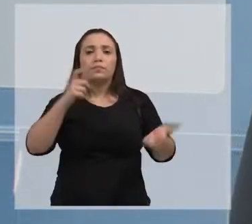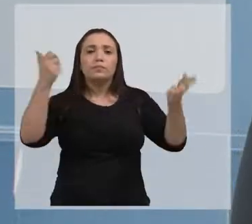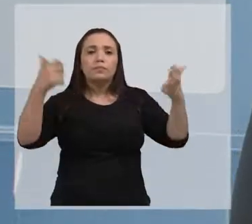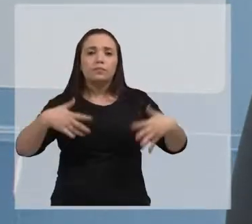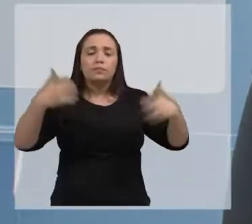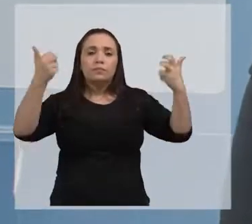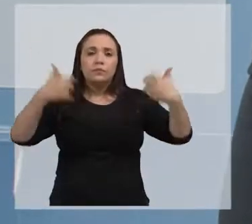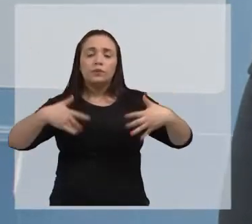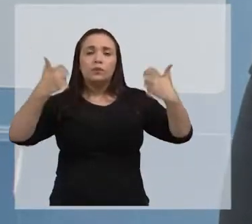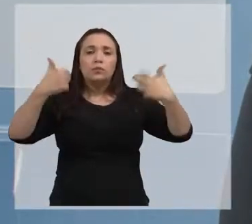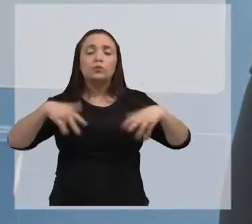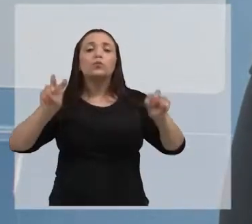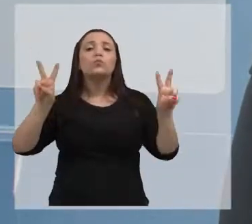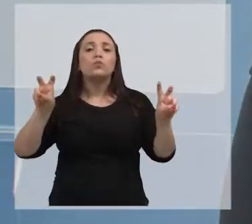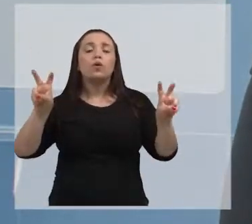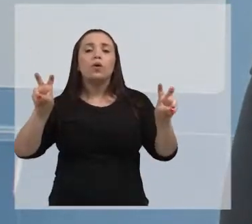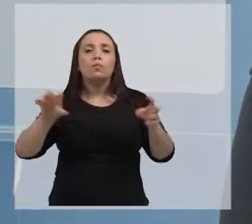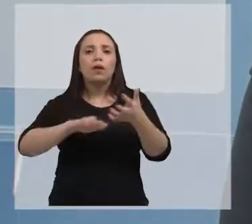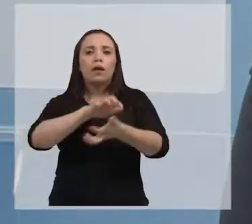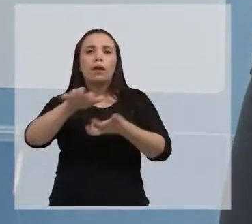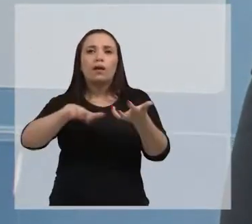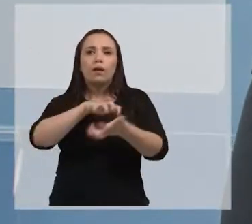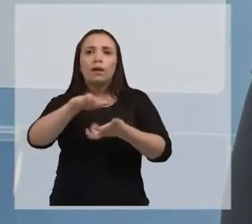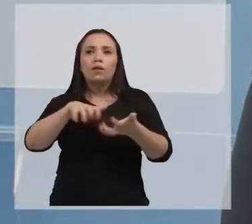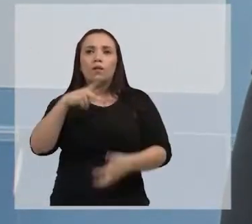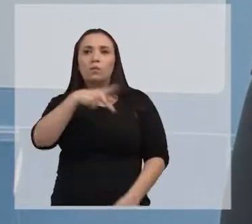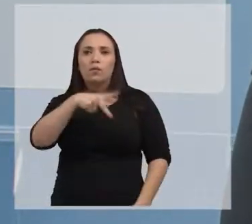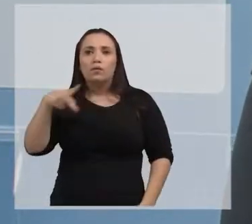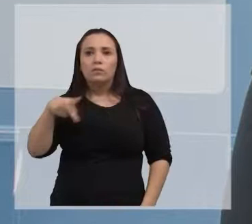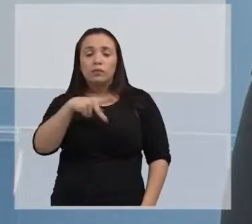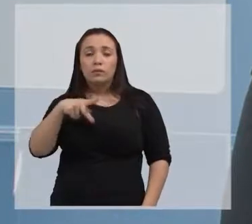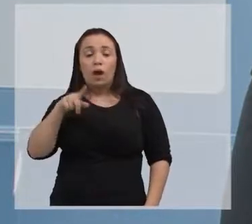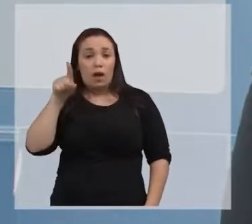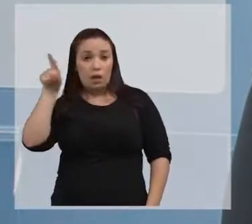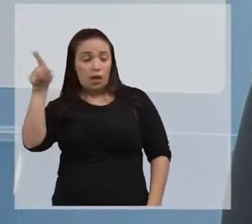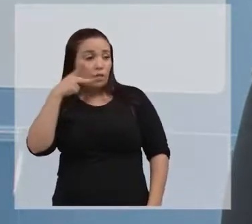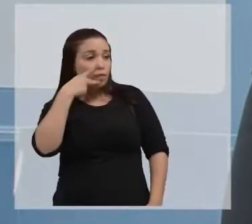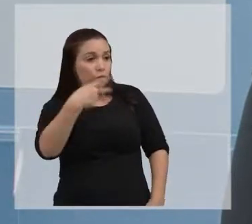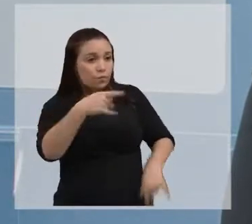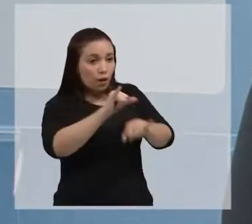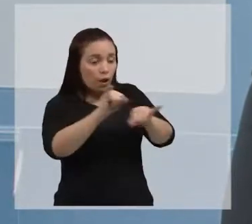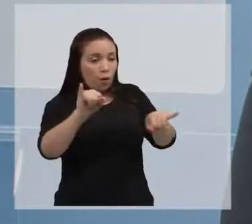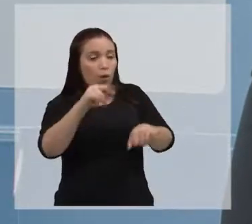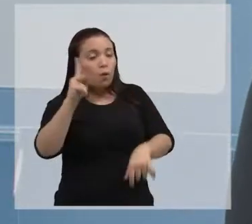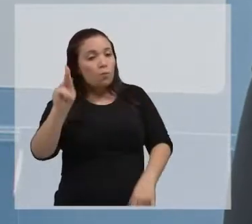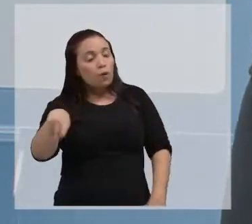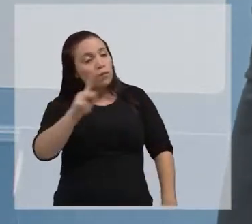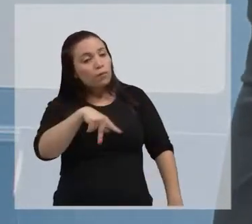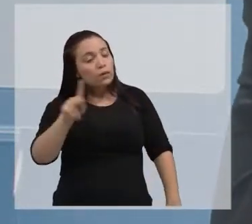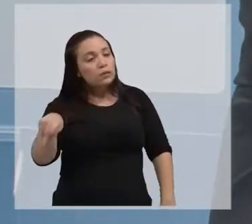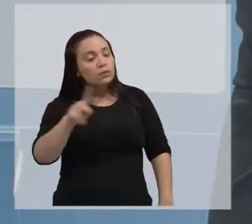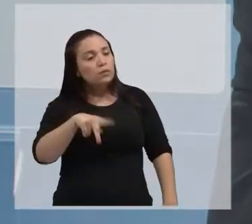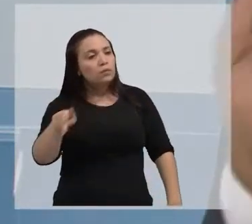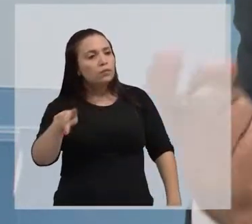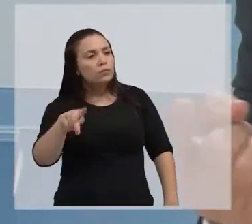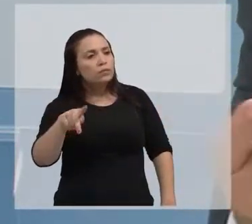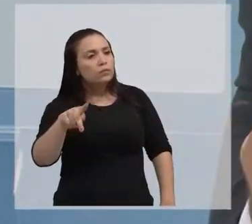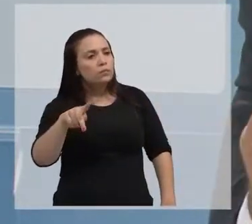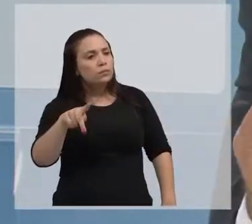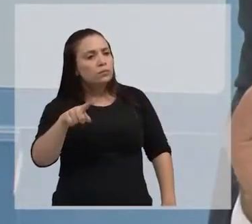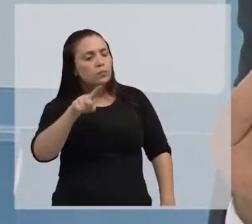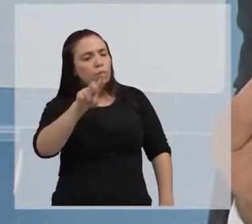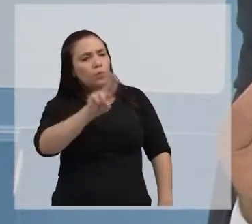reportagem sobre uma greve de professores, e ele dizia para os professores, criticando os professores